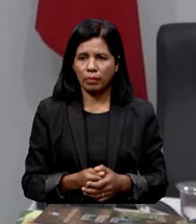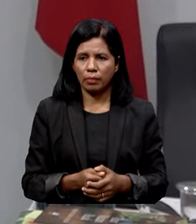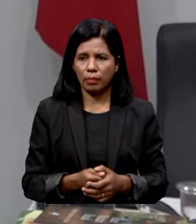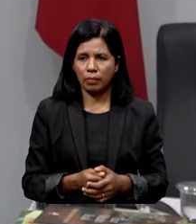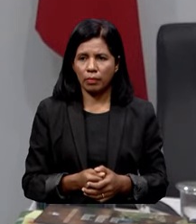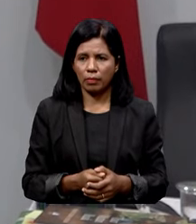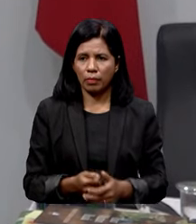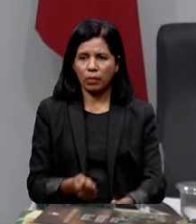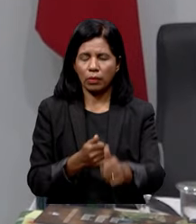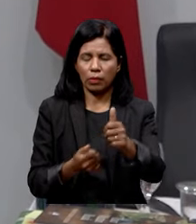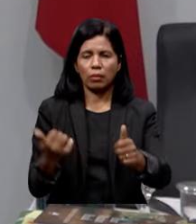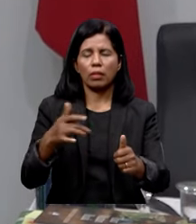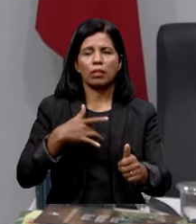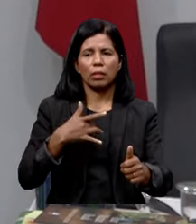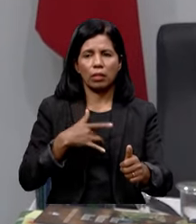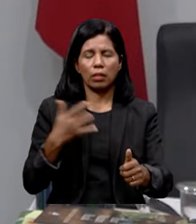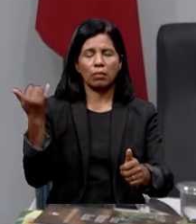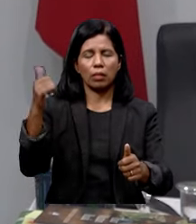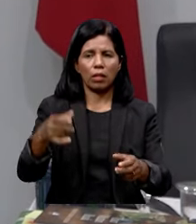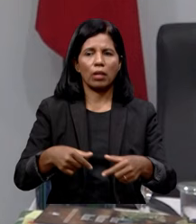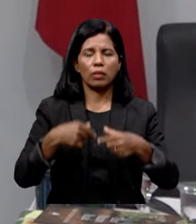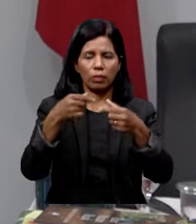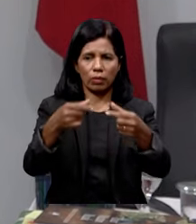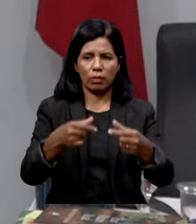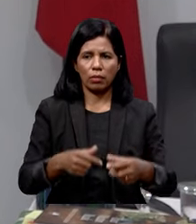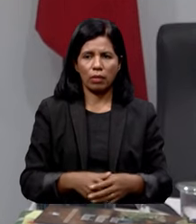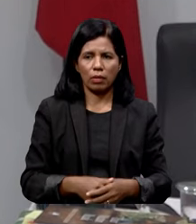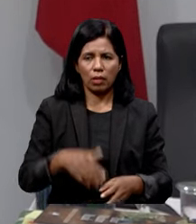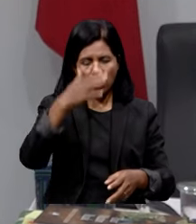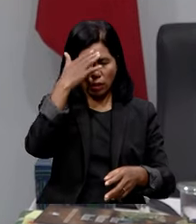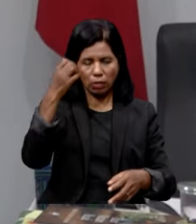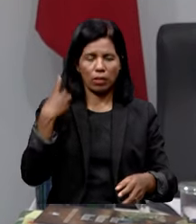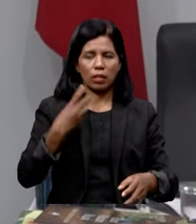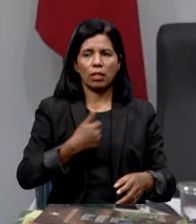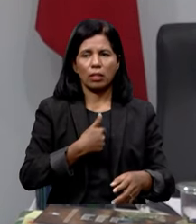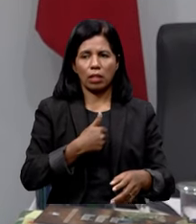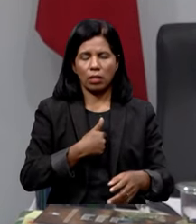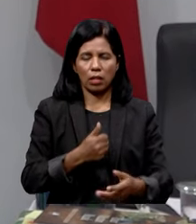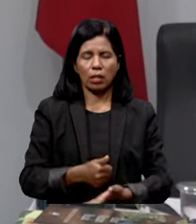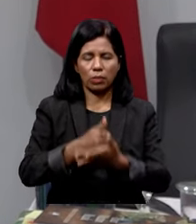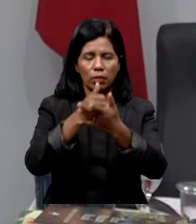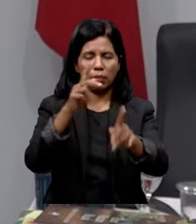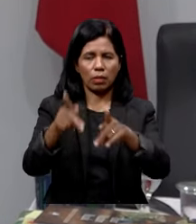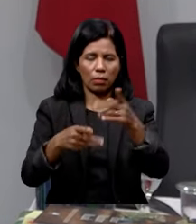Tu não fato de sentimento e do que se refere a ela. Alô, e tenha an.